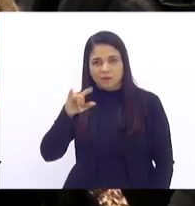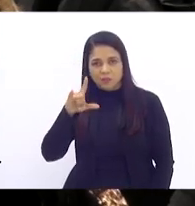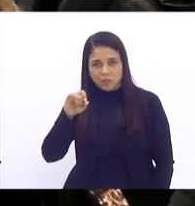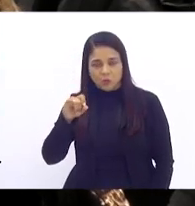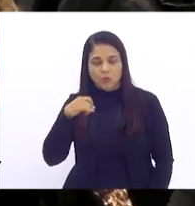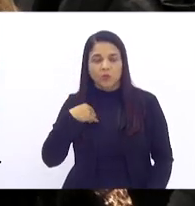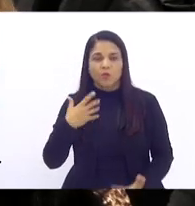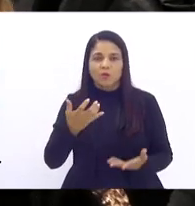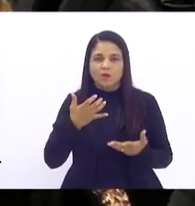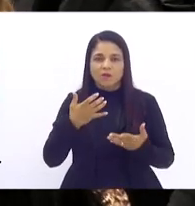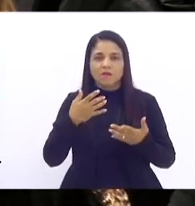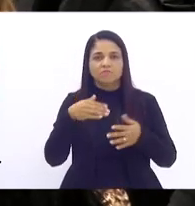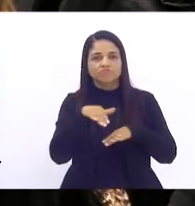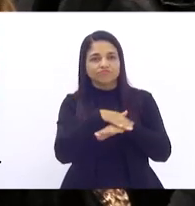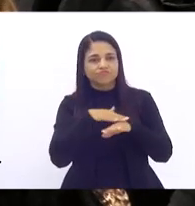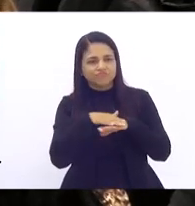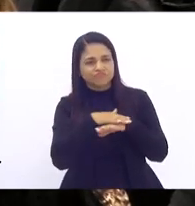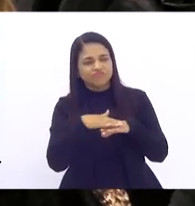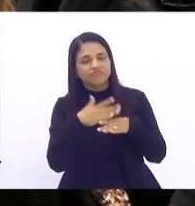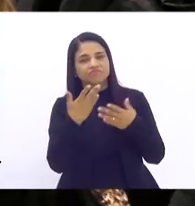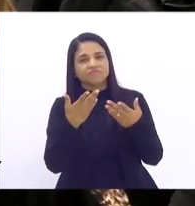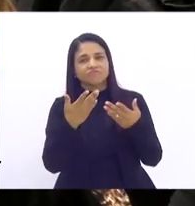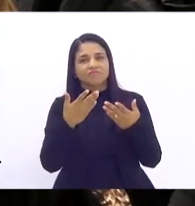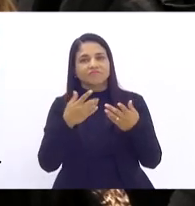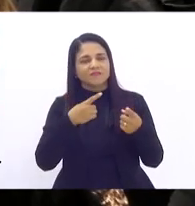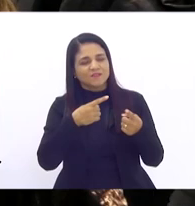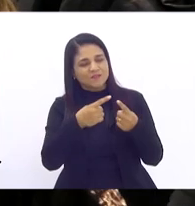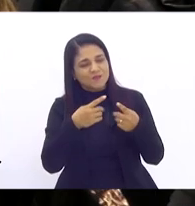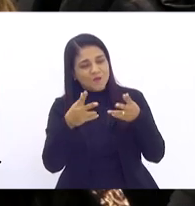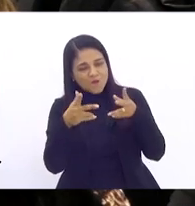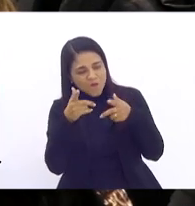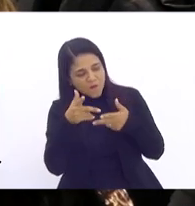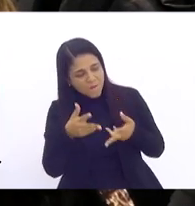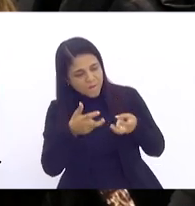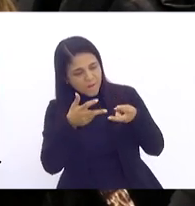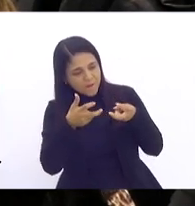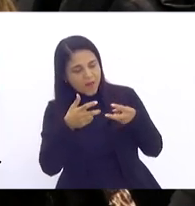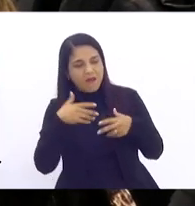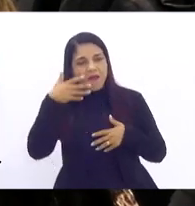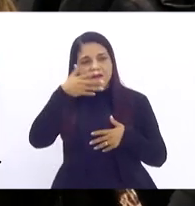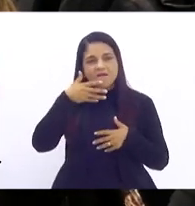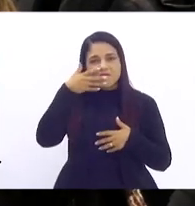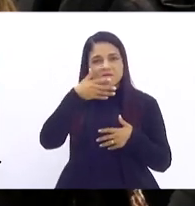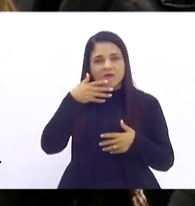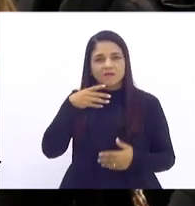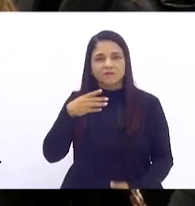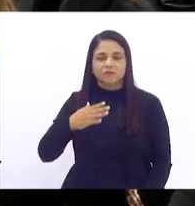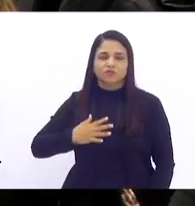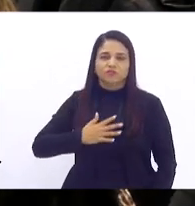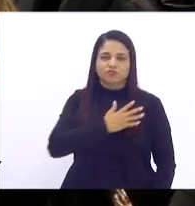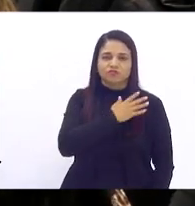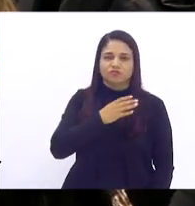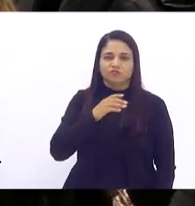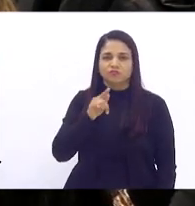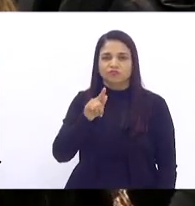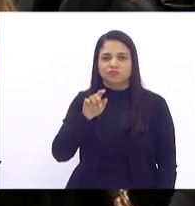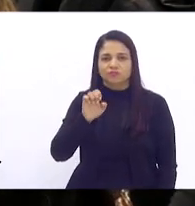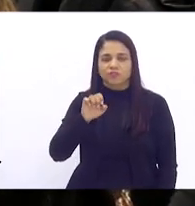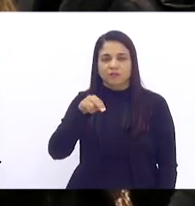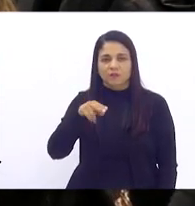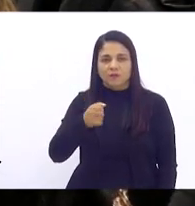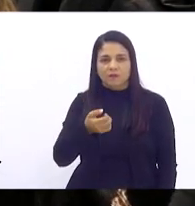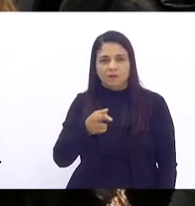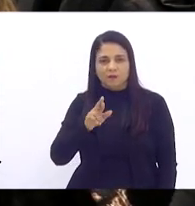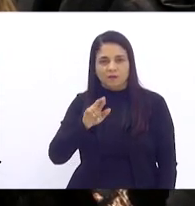observei atentamente a fala de vossa excelência do General faz o e fazer alguns comentários aqui